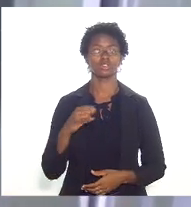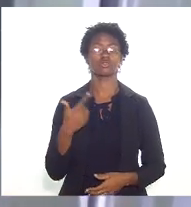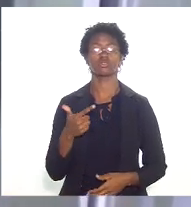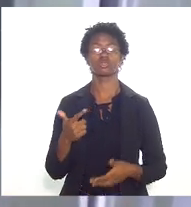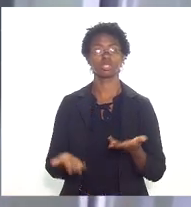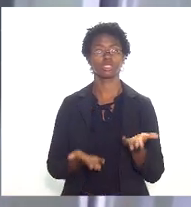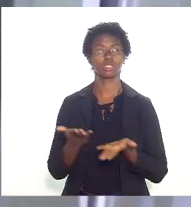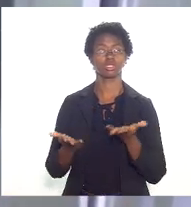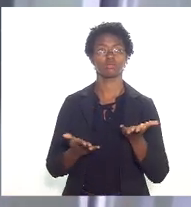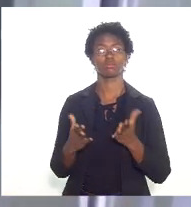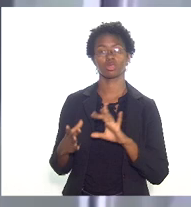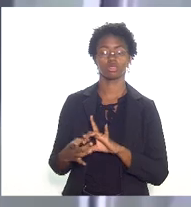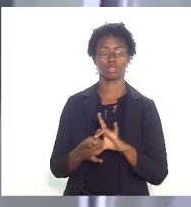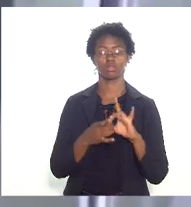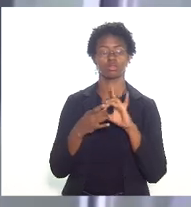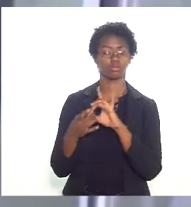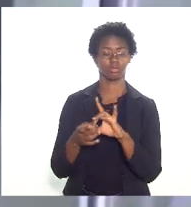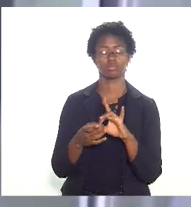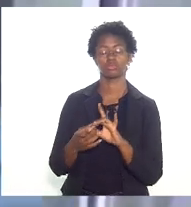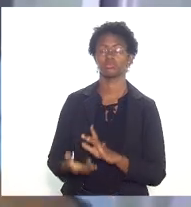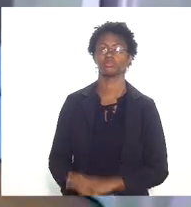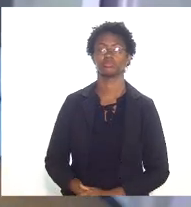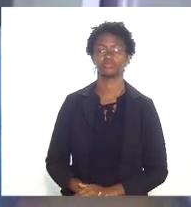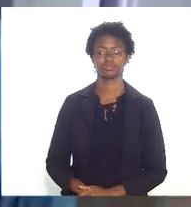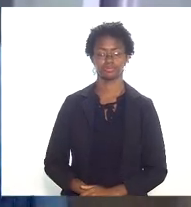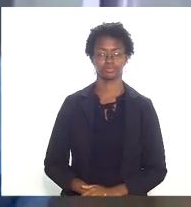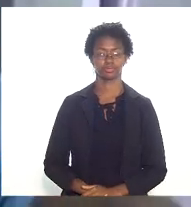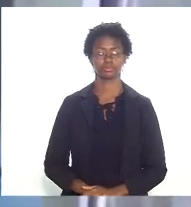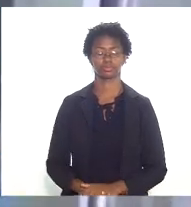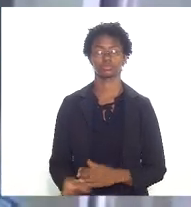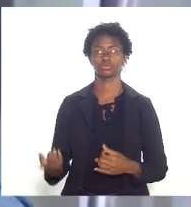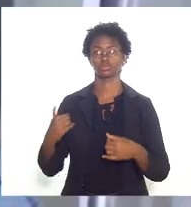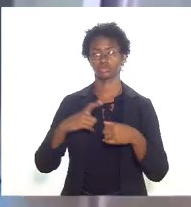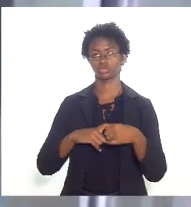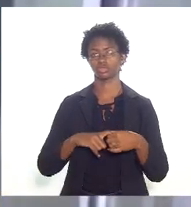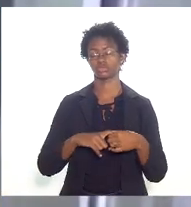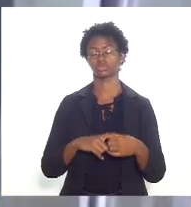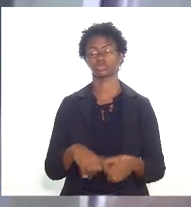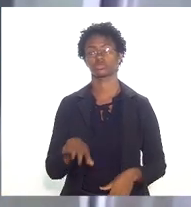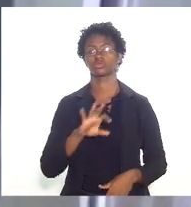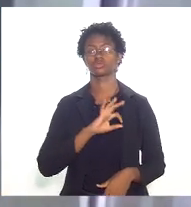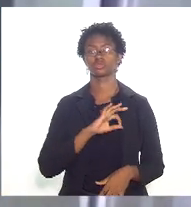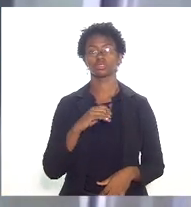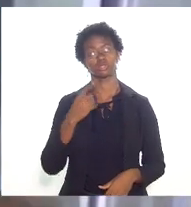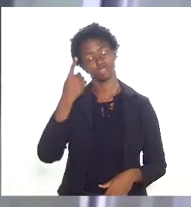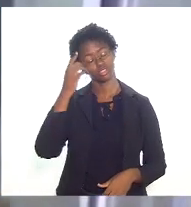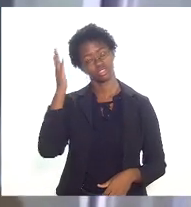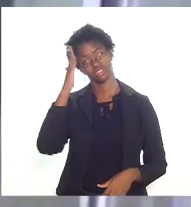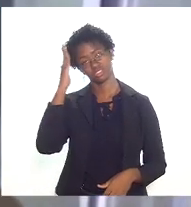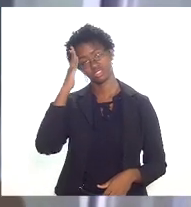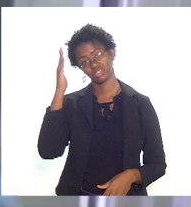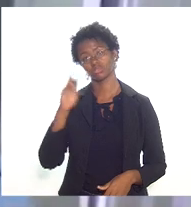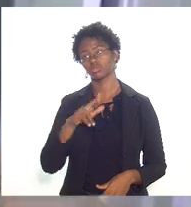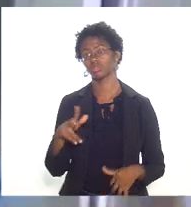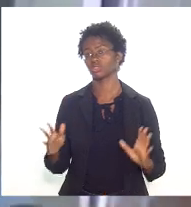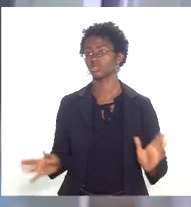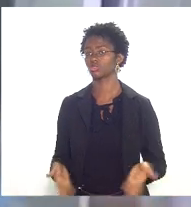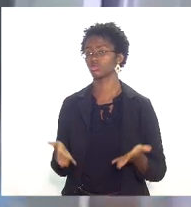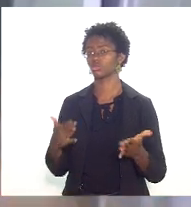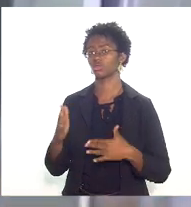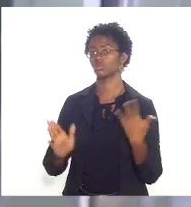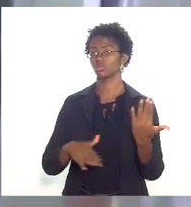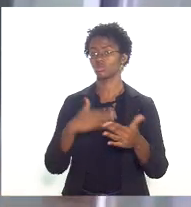o próprio regime de recuperação fiscal que nós sabemos que não é um regime de que incentive o